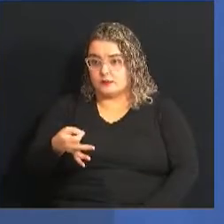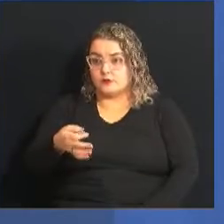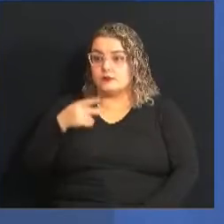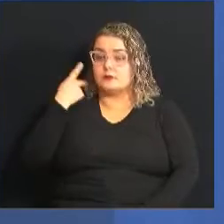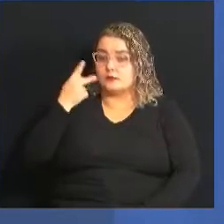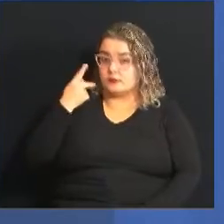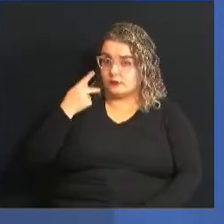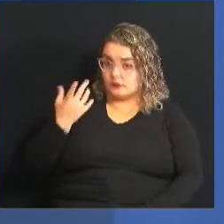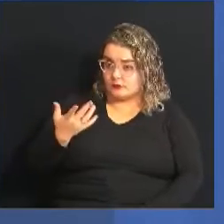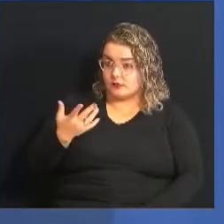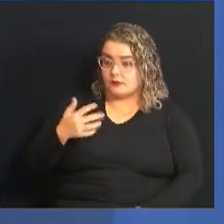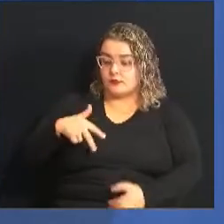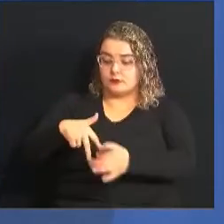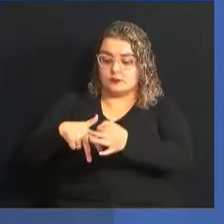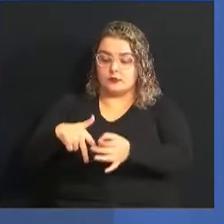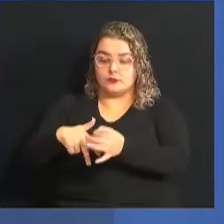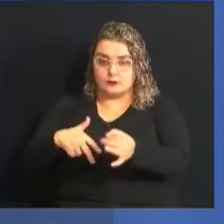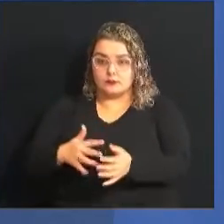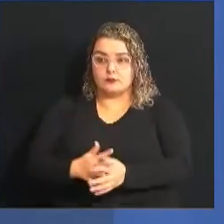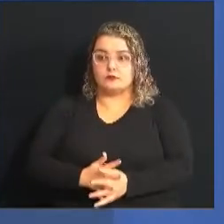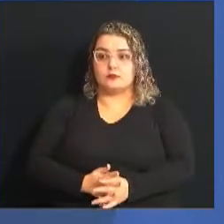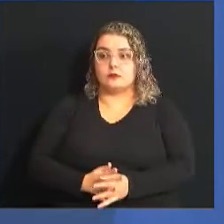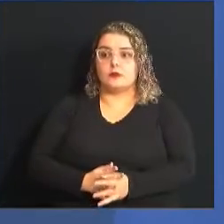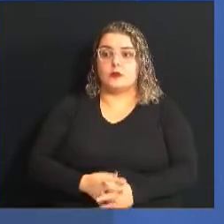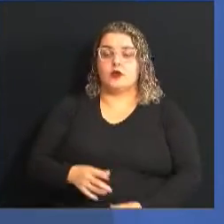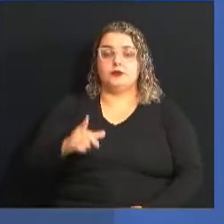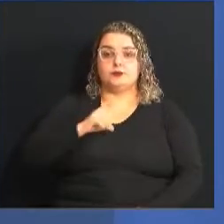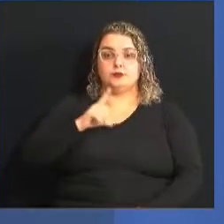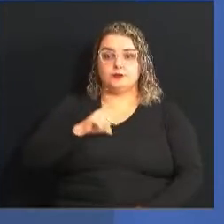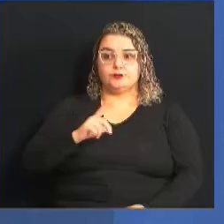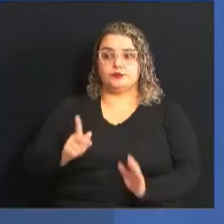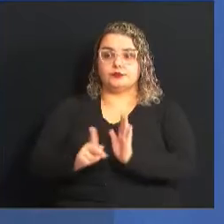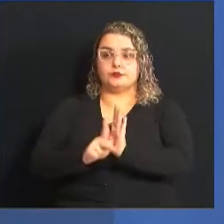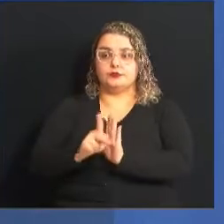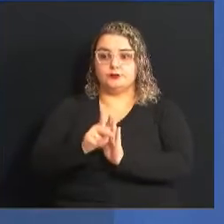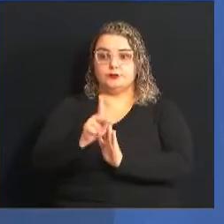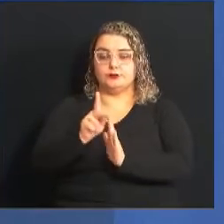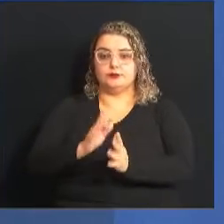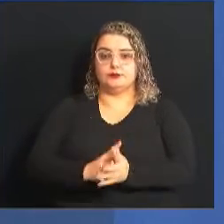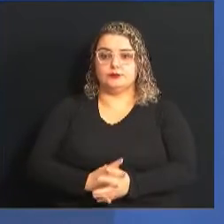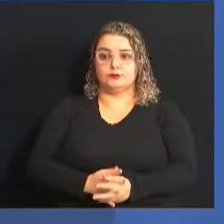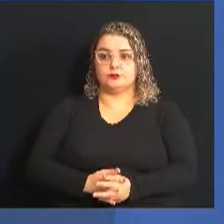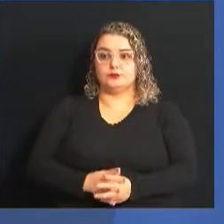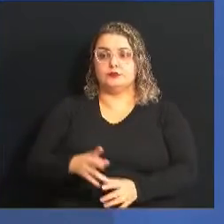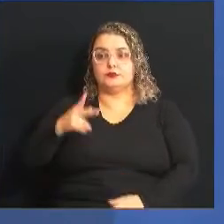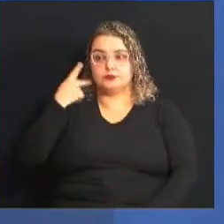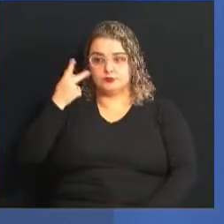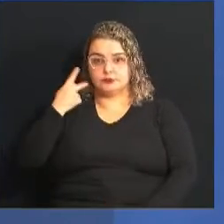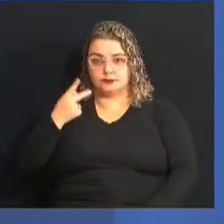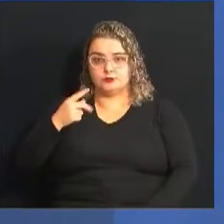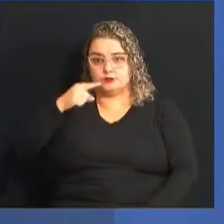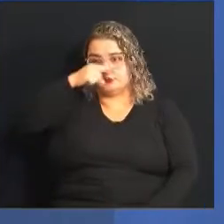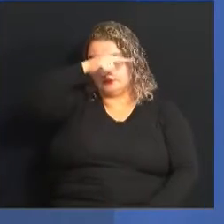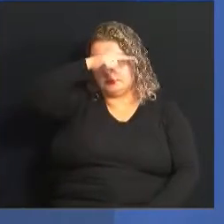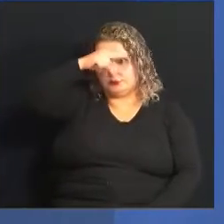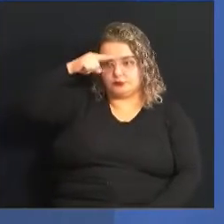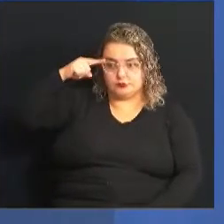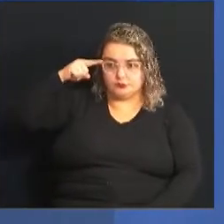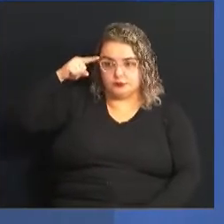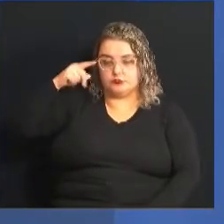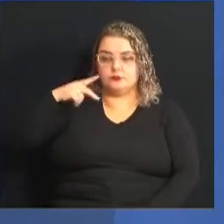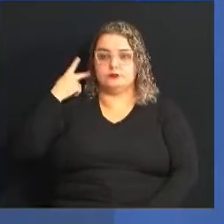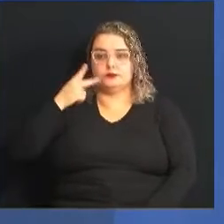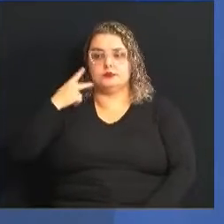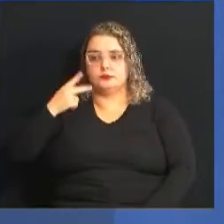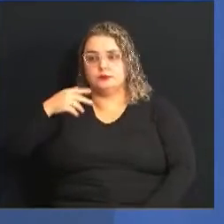parlamentares, relatores dessas matérias. Por exemplo, nós temos projetos já com pareceres do vereador Felipe Marquesi, do vereador Rodrigo